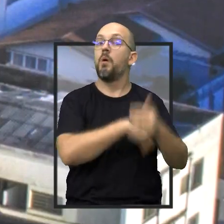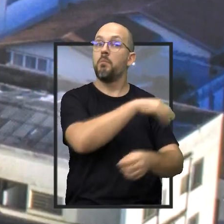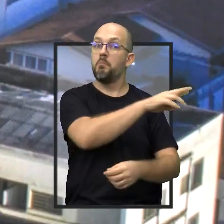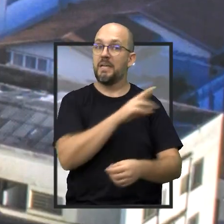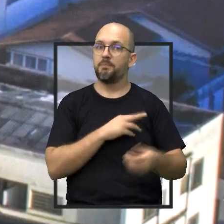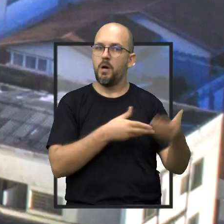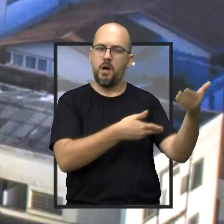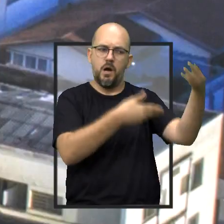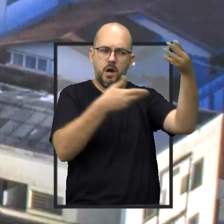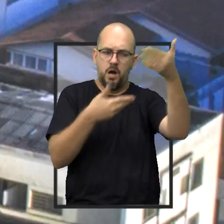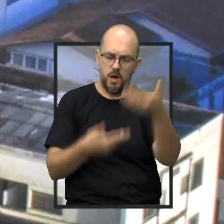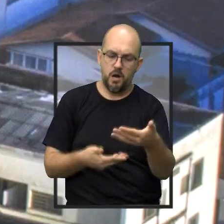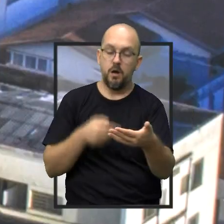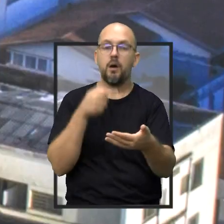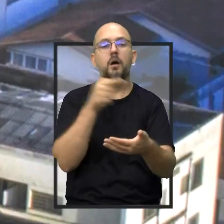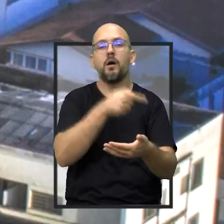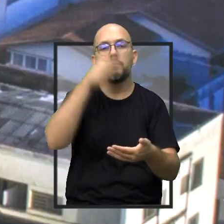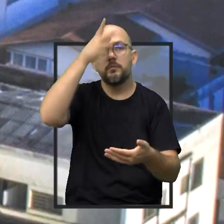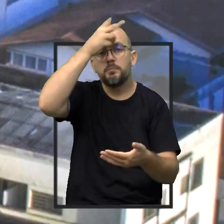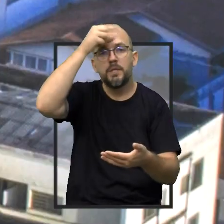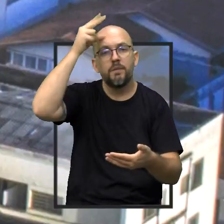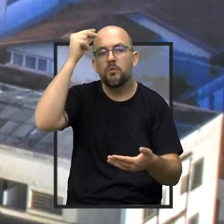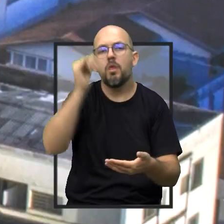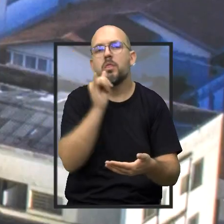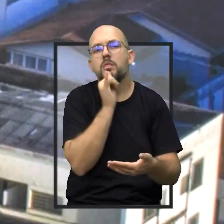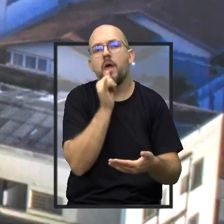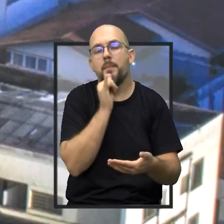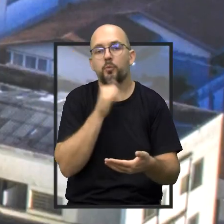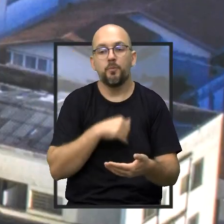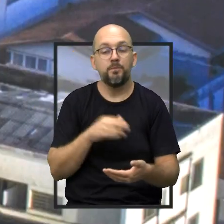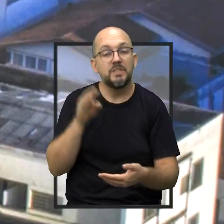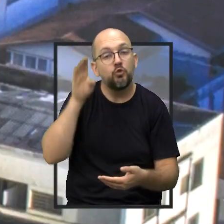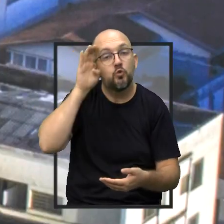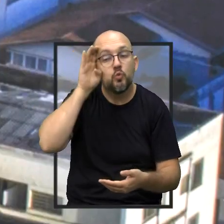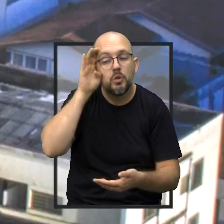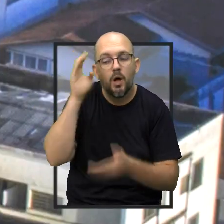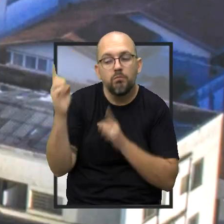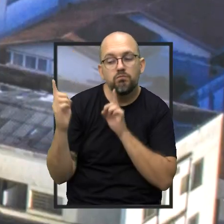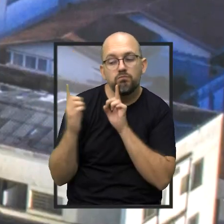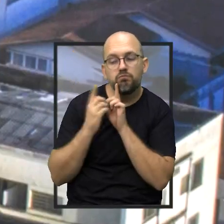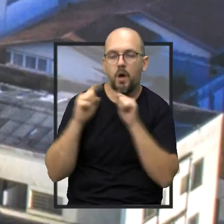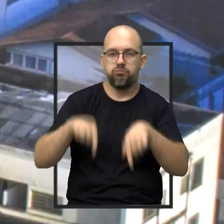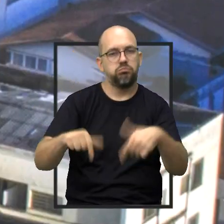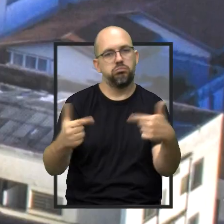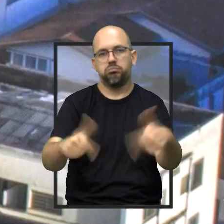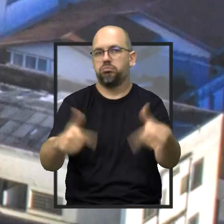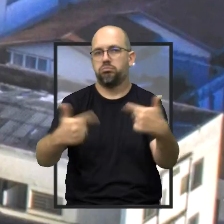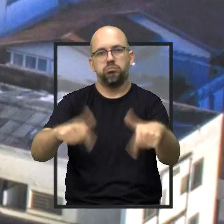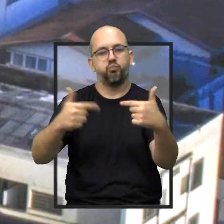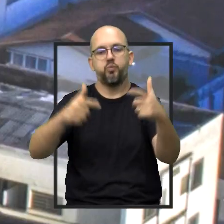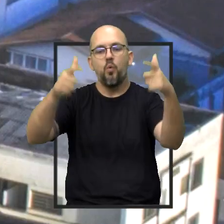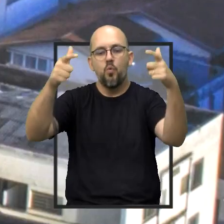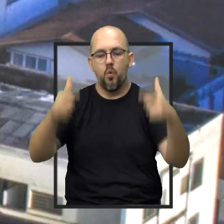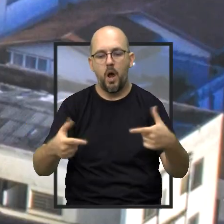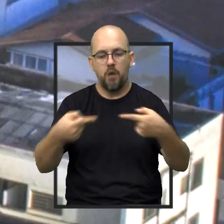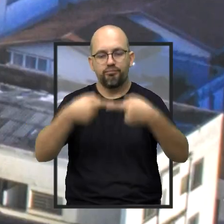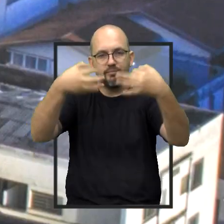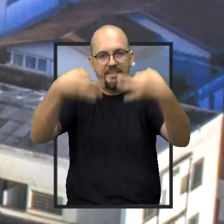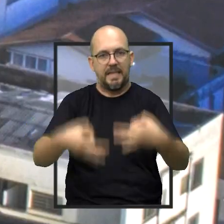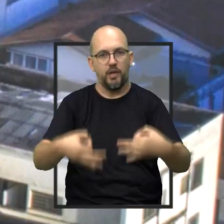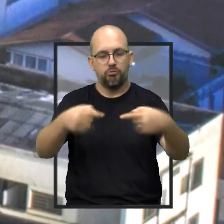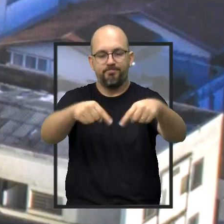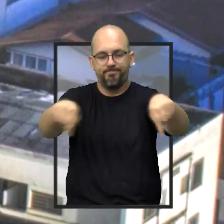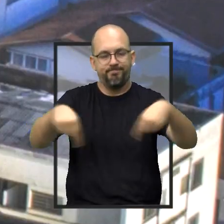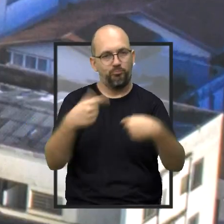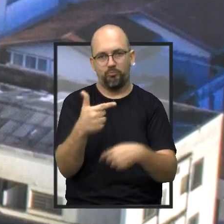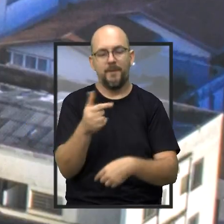resposta, e a própria resposta do município é que, por exemplo, a escuta especializada não está funcionando em ambiente adequado.